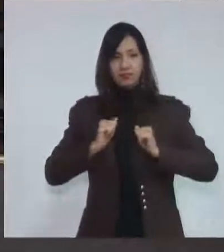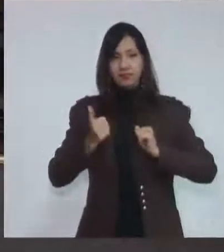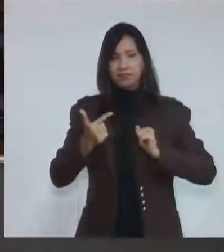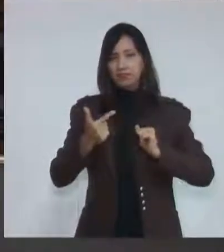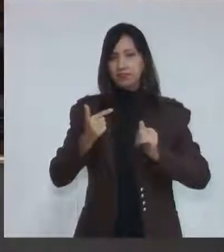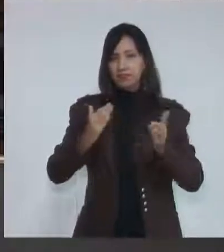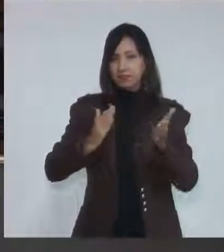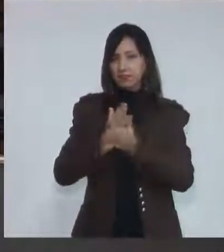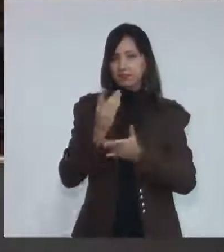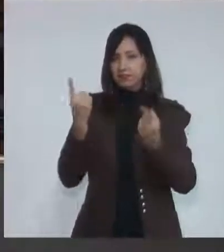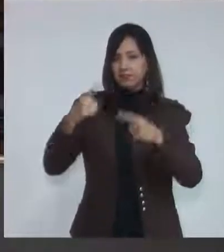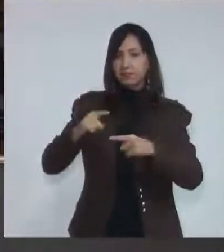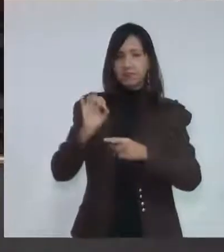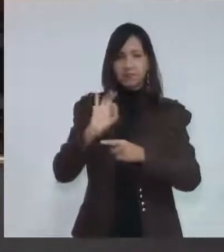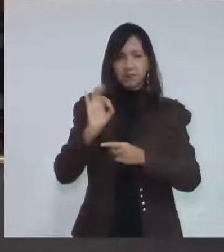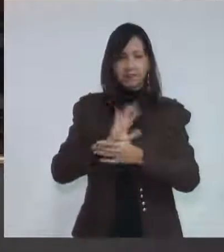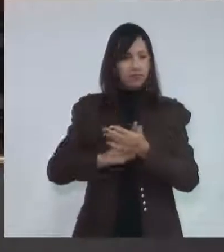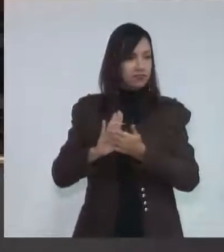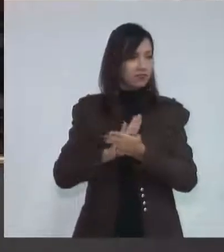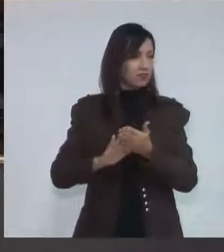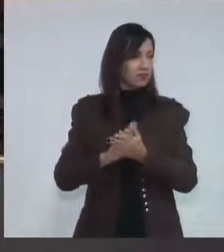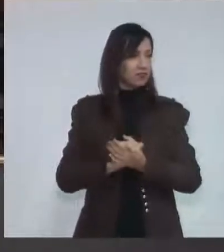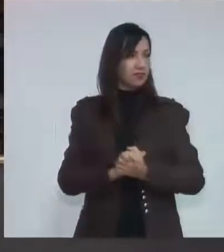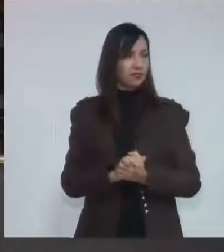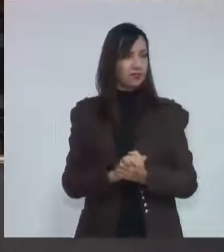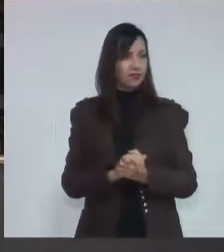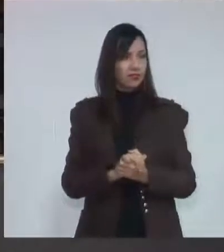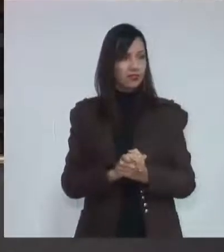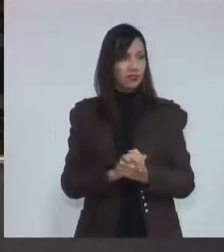votos favoráveis, nenhum em contrário.